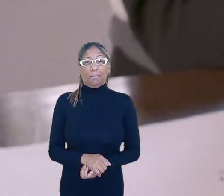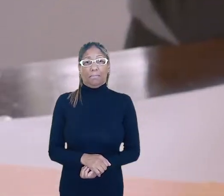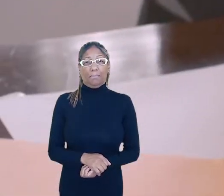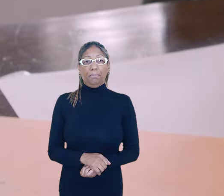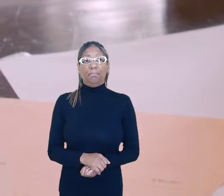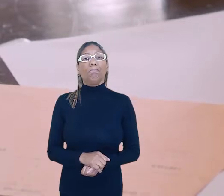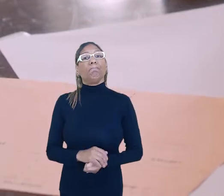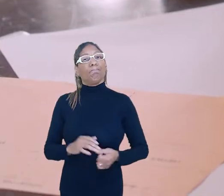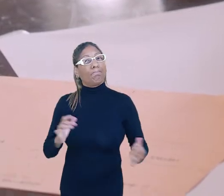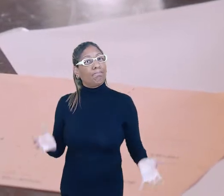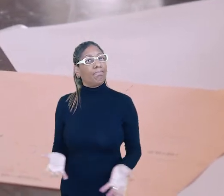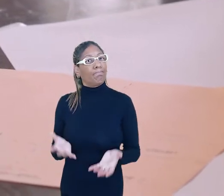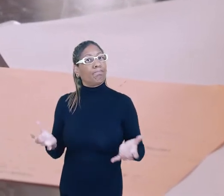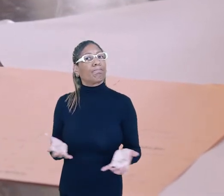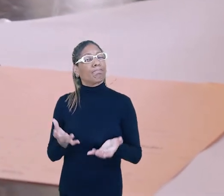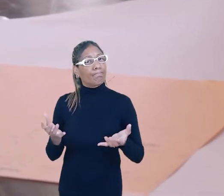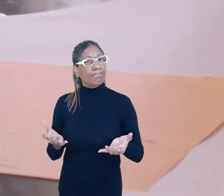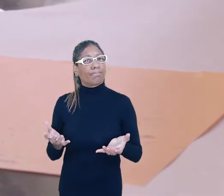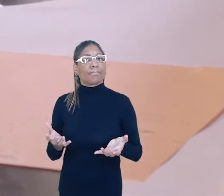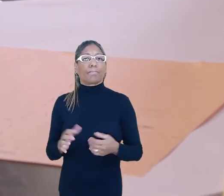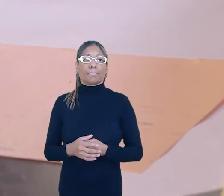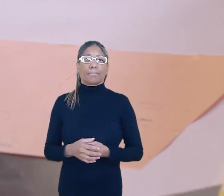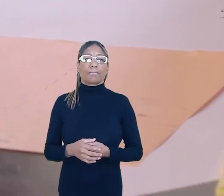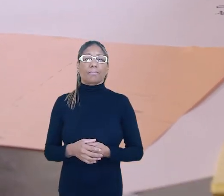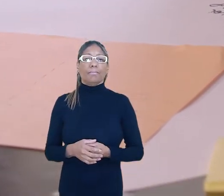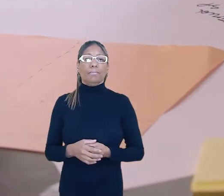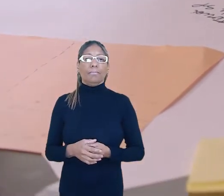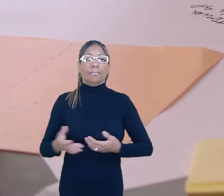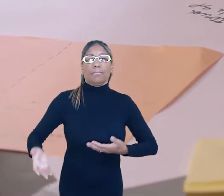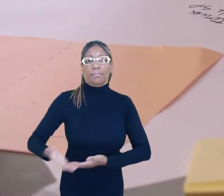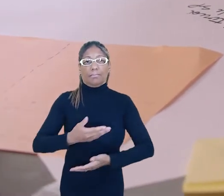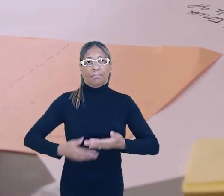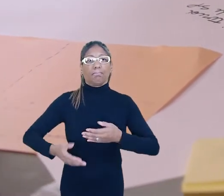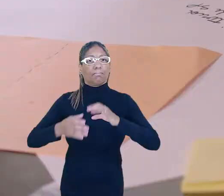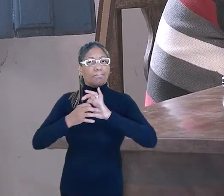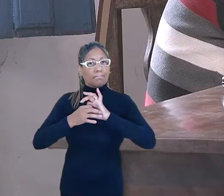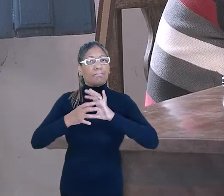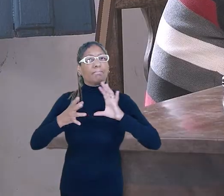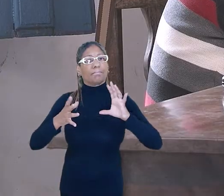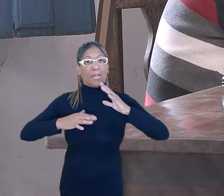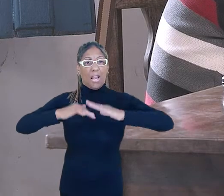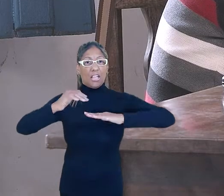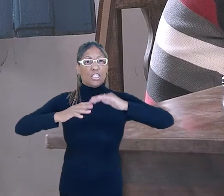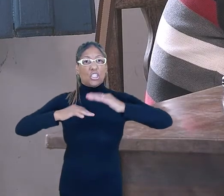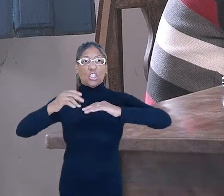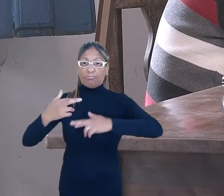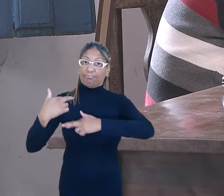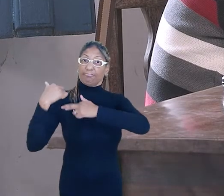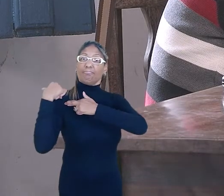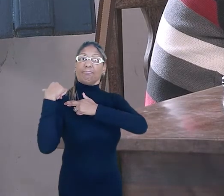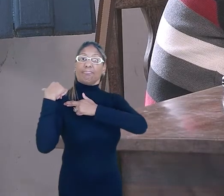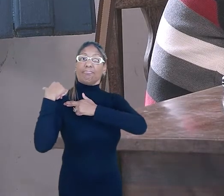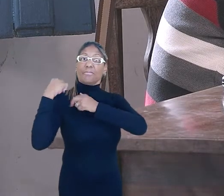Escreve em post-its. Fomenta. E quando você fala de ações antes do festival, depois do festival, ele acaba sendo ações mais